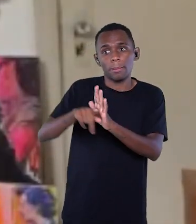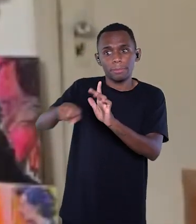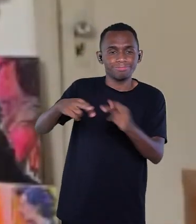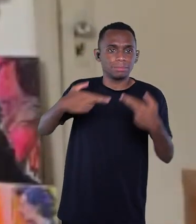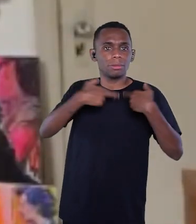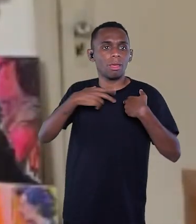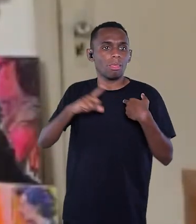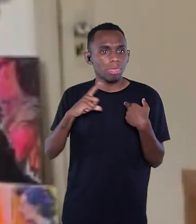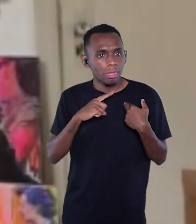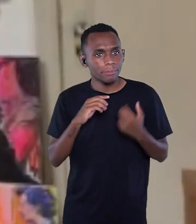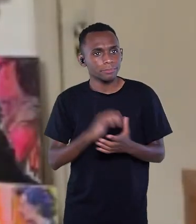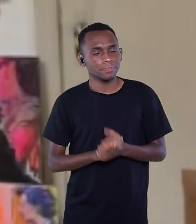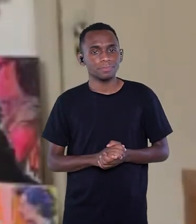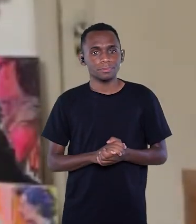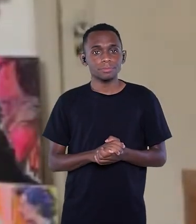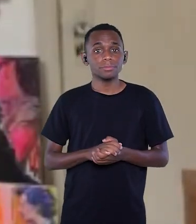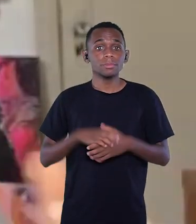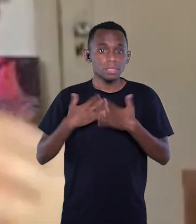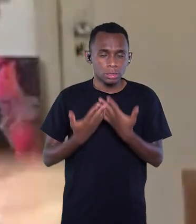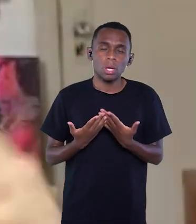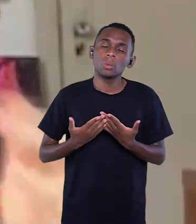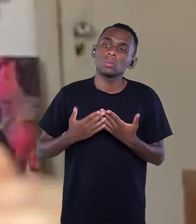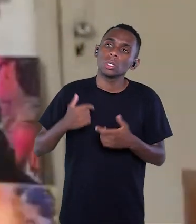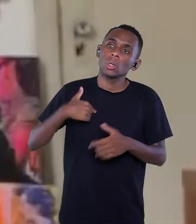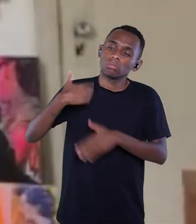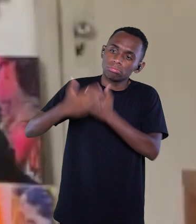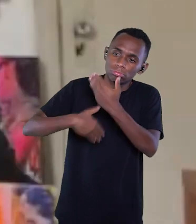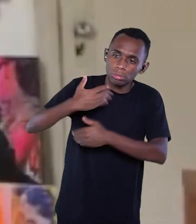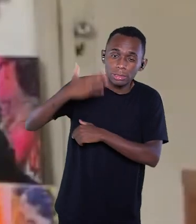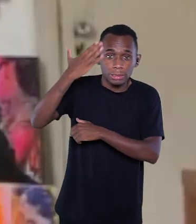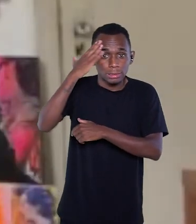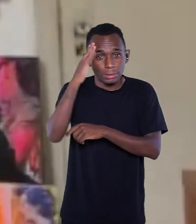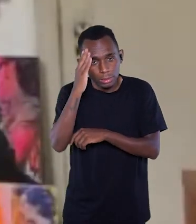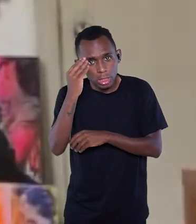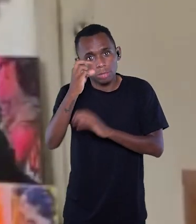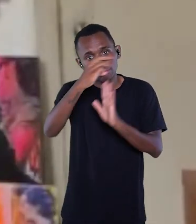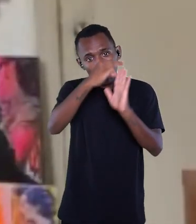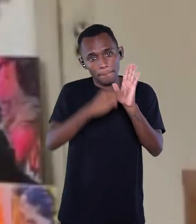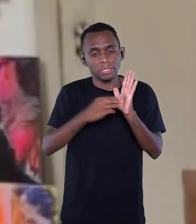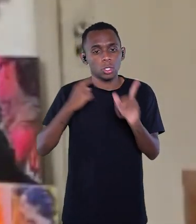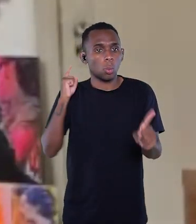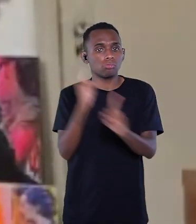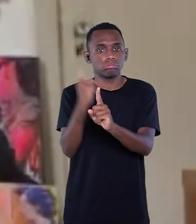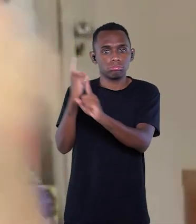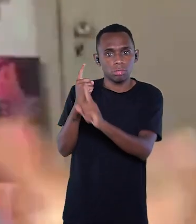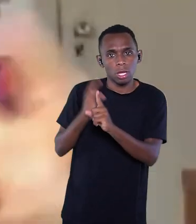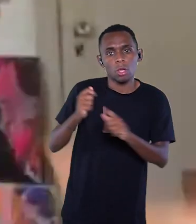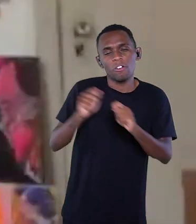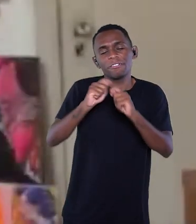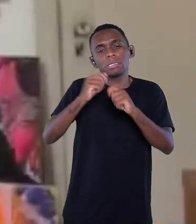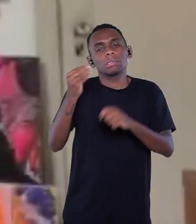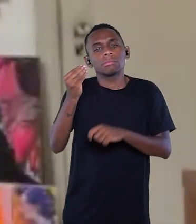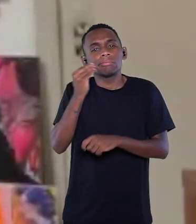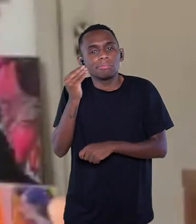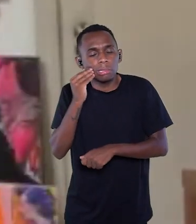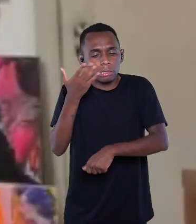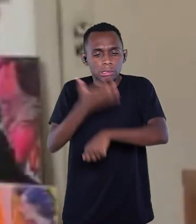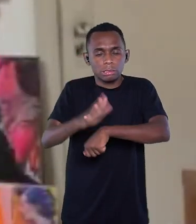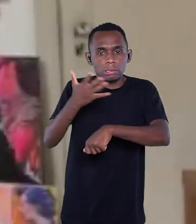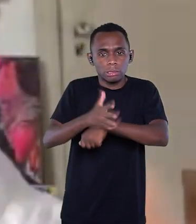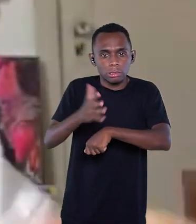fazer, ou que, enfim... E aí eu fui entendendo, dentro desses métodos que eu vou encontrando, né, que eu fico fazendo vários testes,